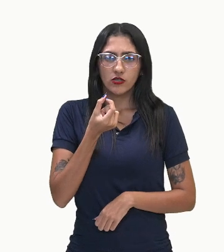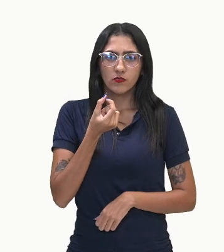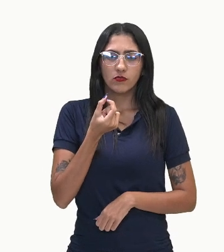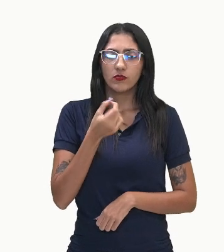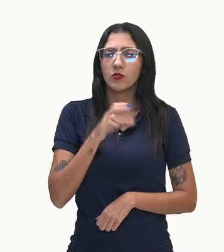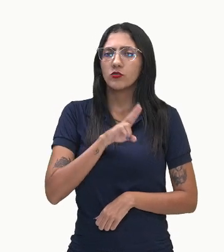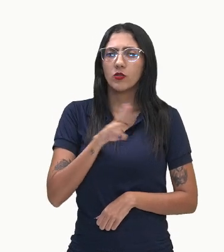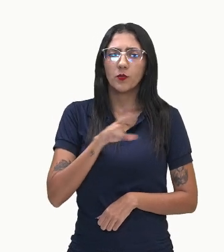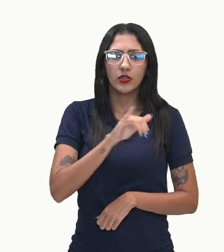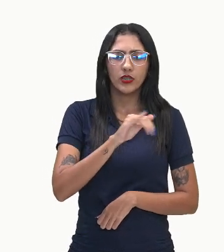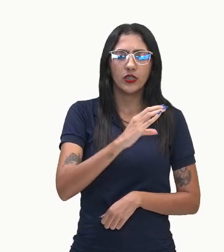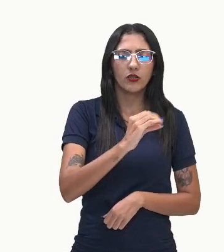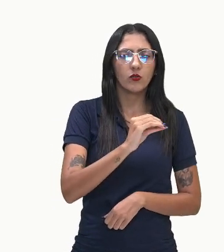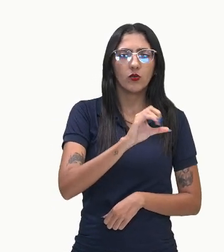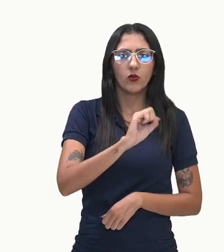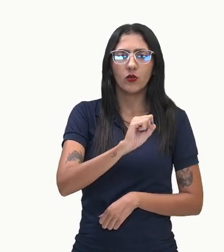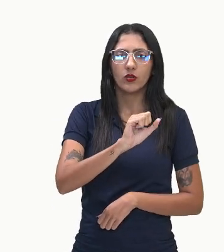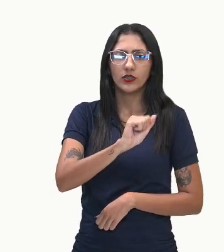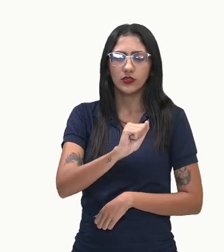o icoságono.